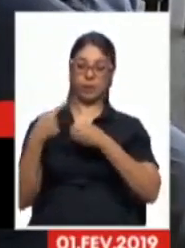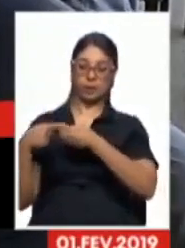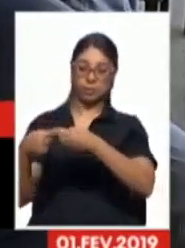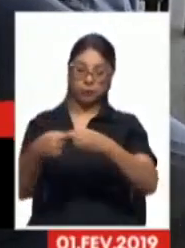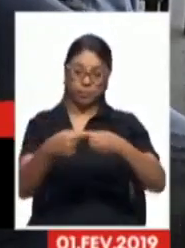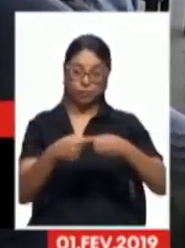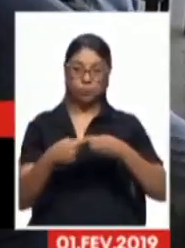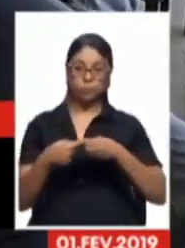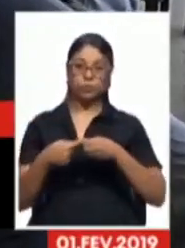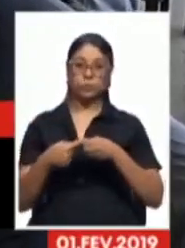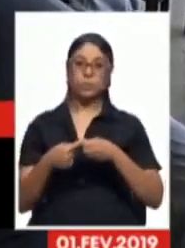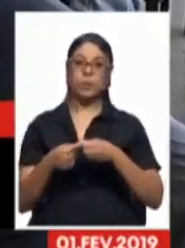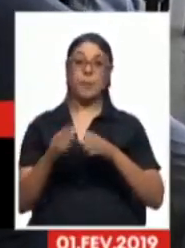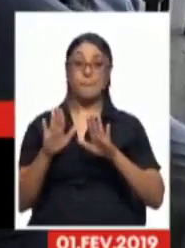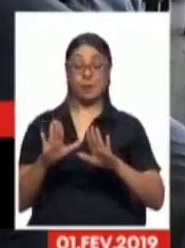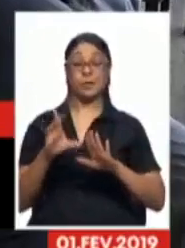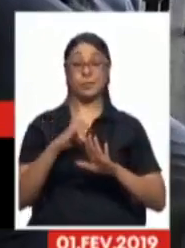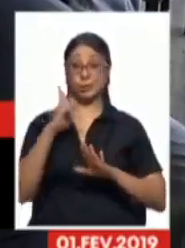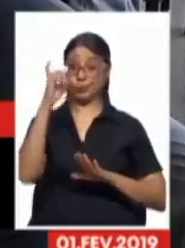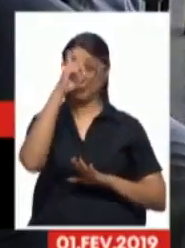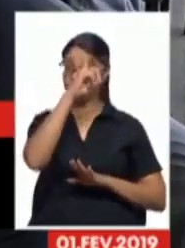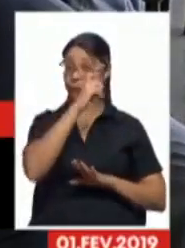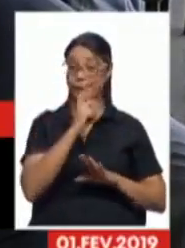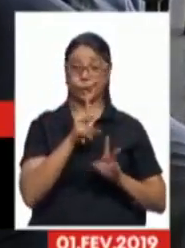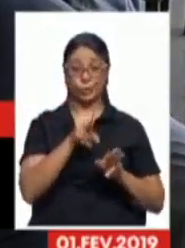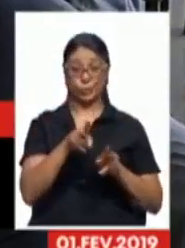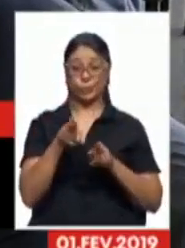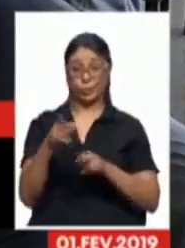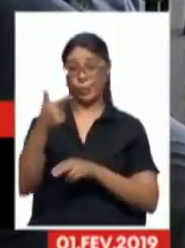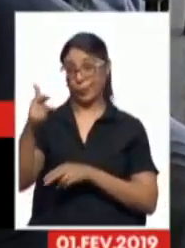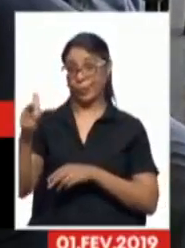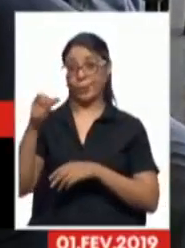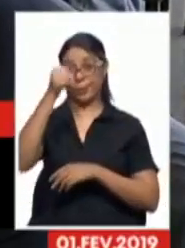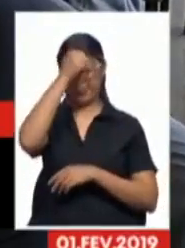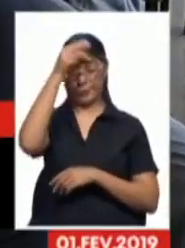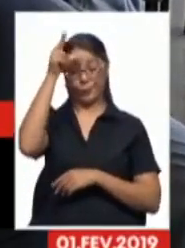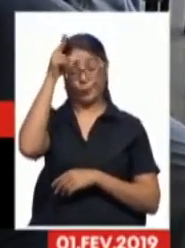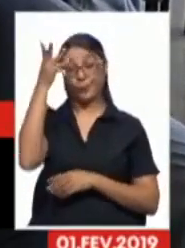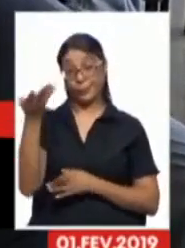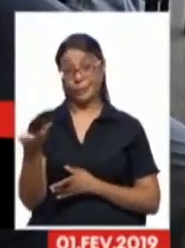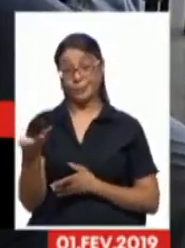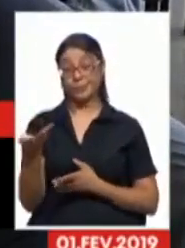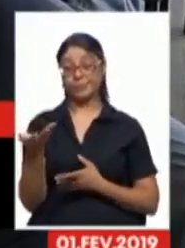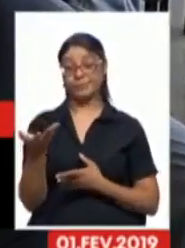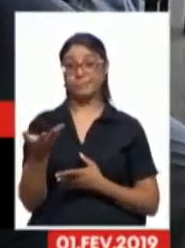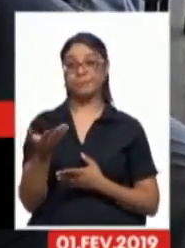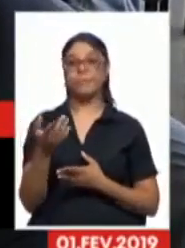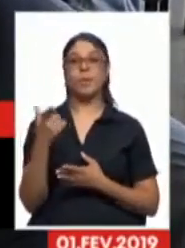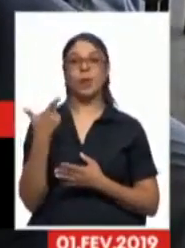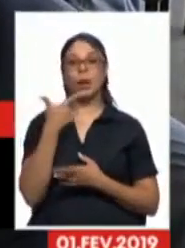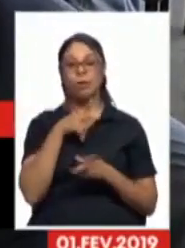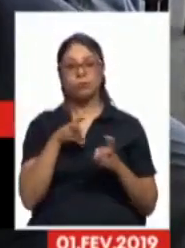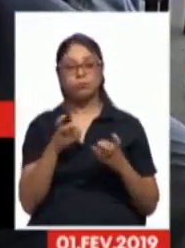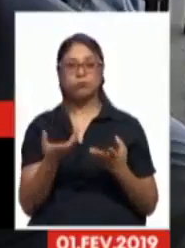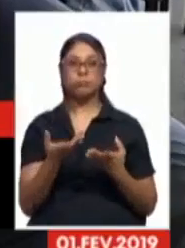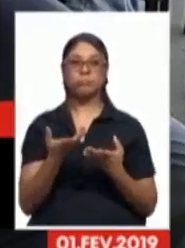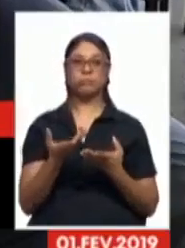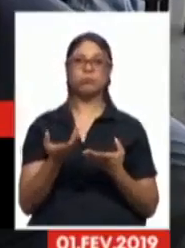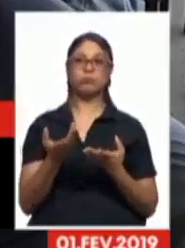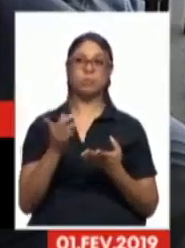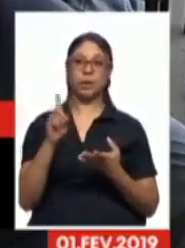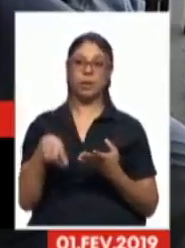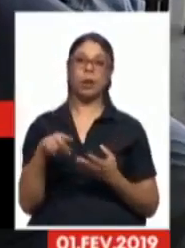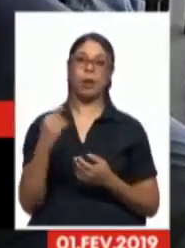tem enfrentado dificuldade como as demais prefeituras, né? Então a gente viu como positivo